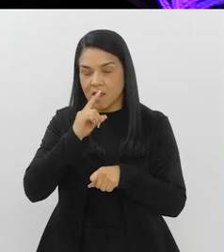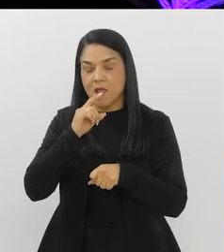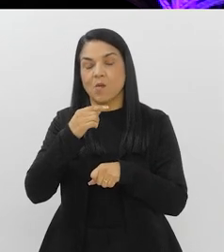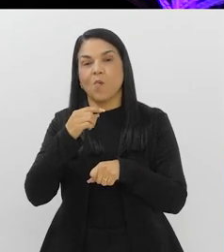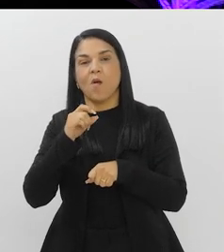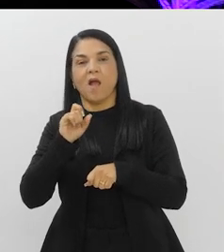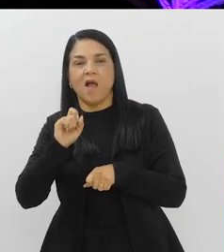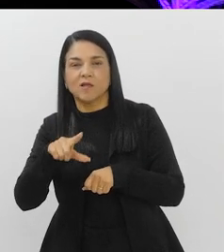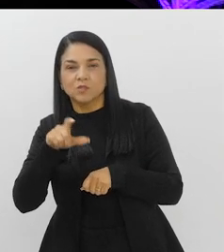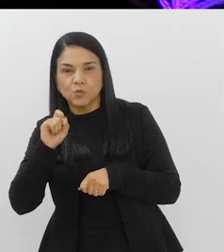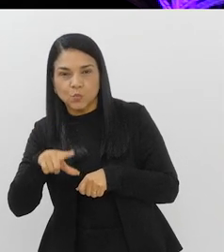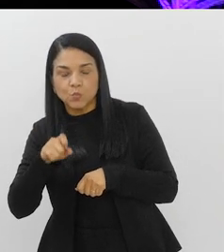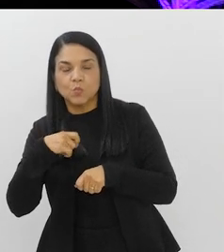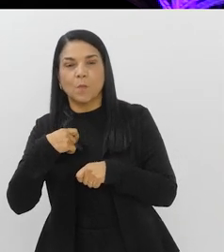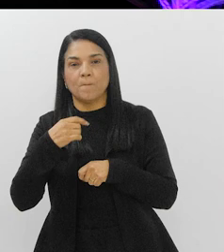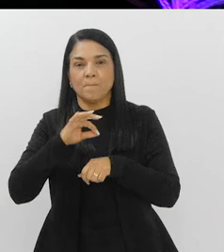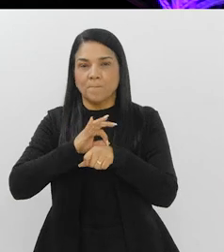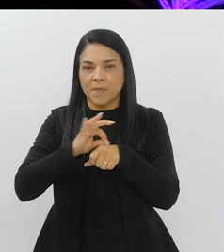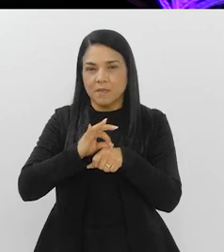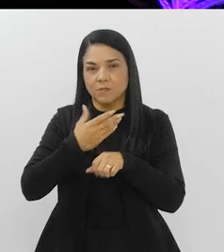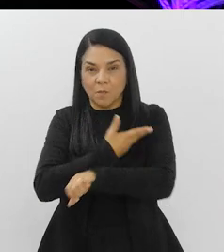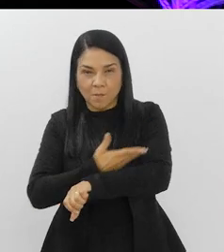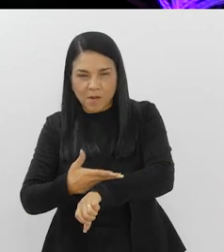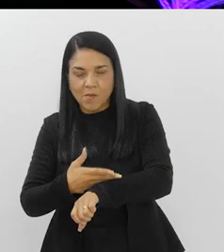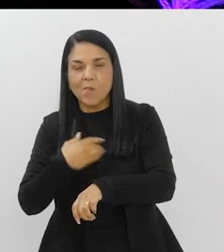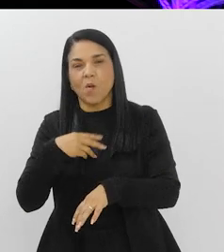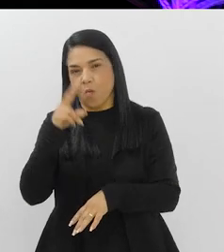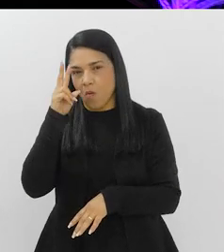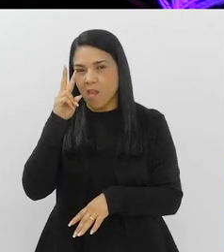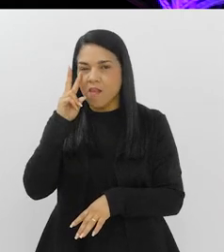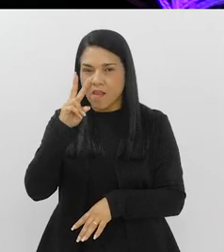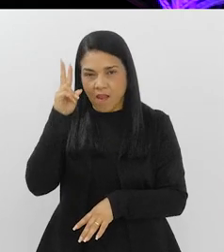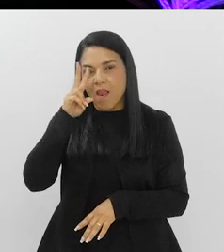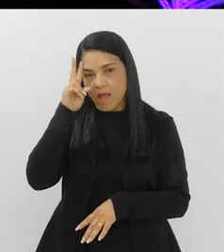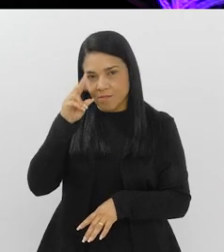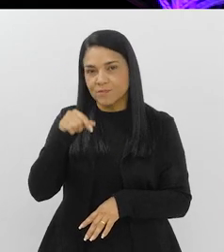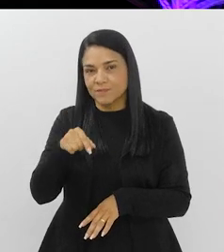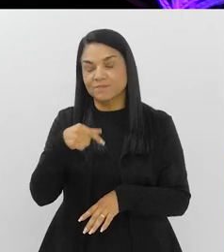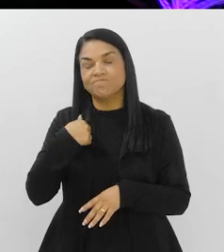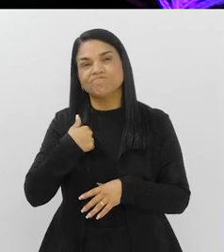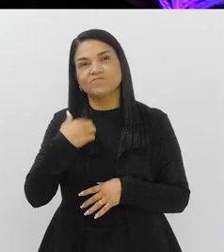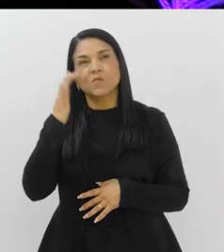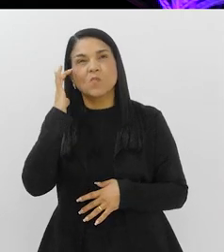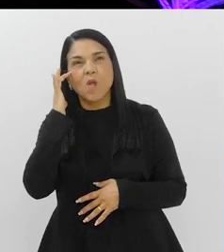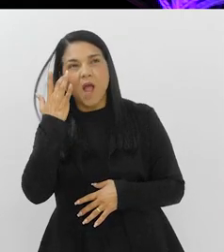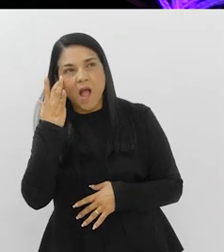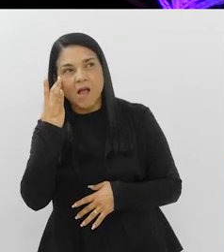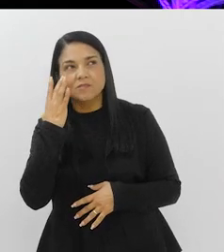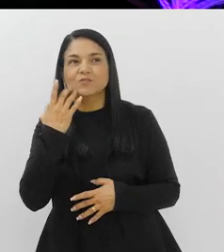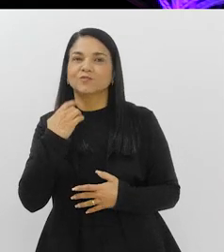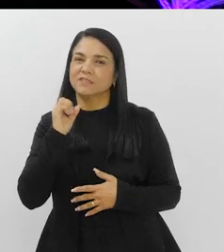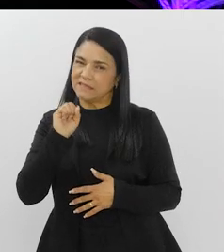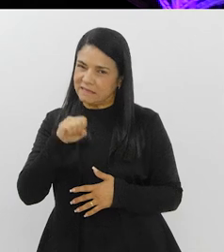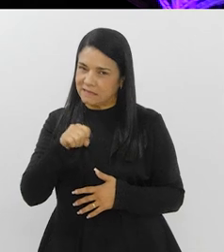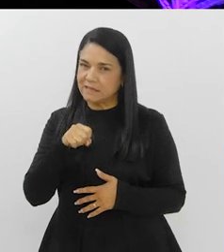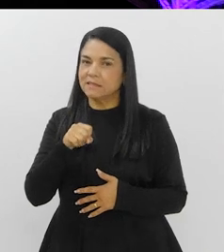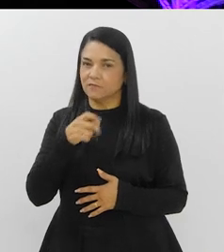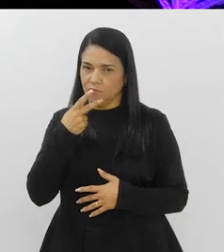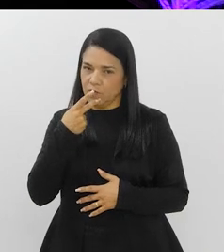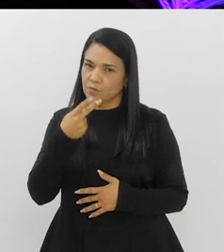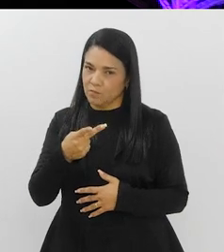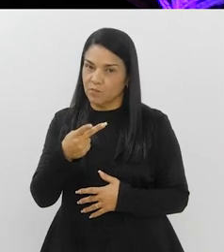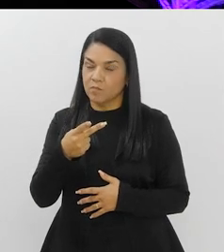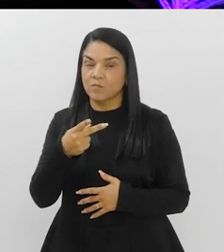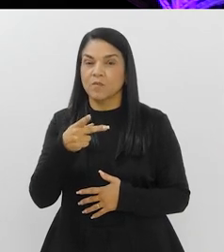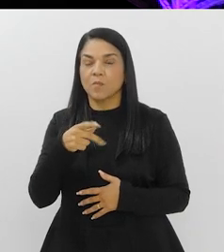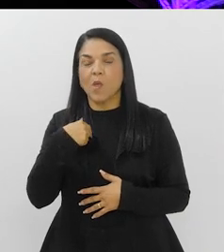verde amarelo azul branco preto e e e assim e eu digo o que eu acho que sim porque e